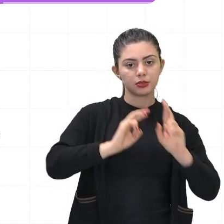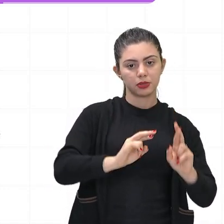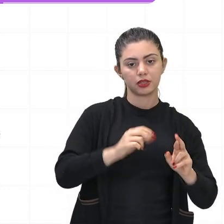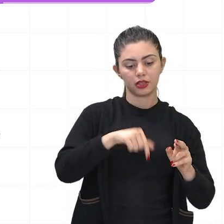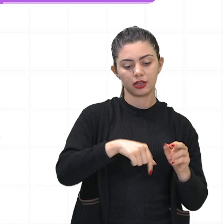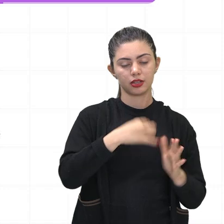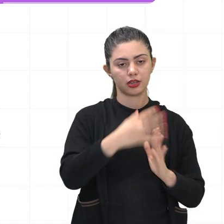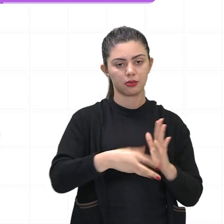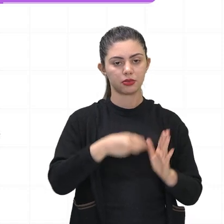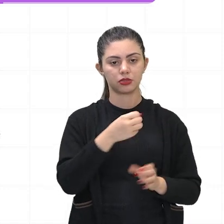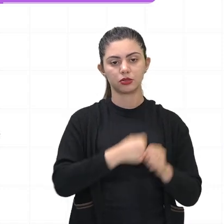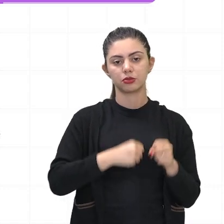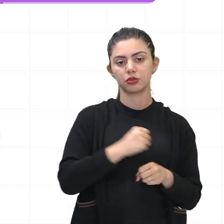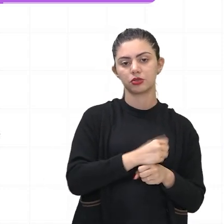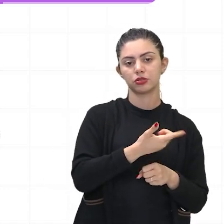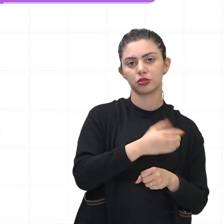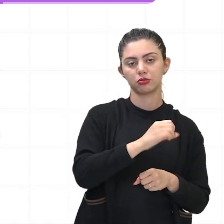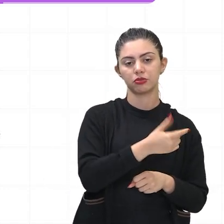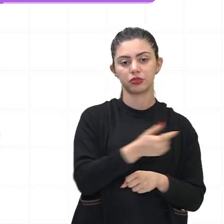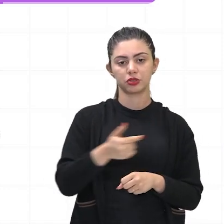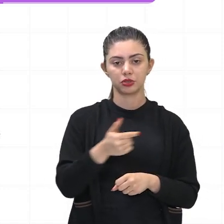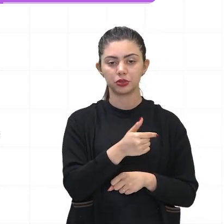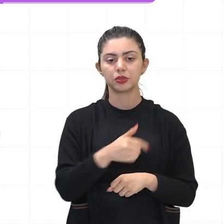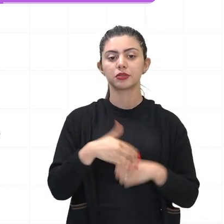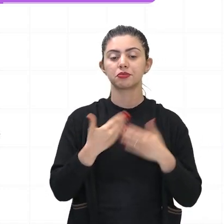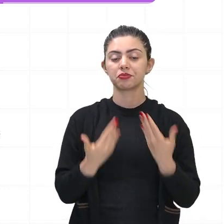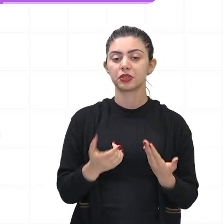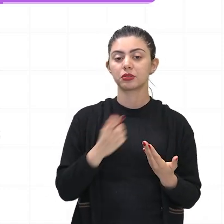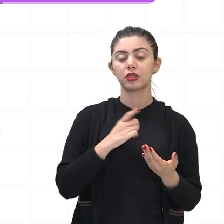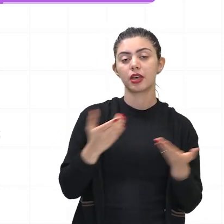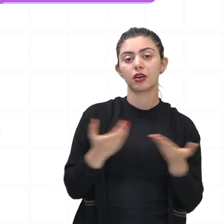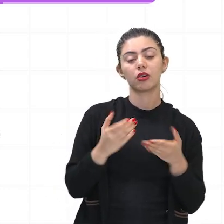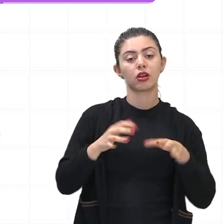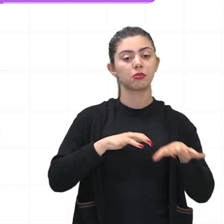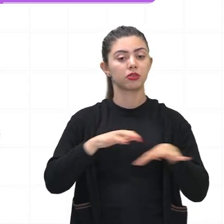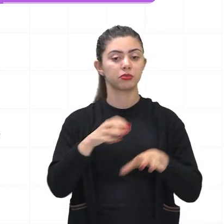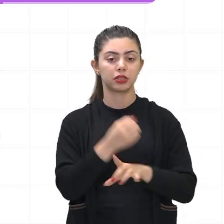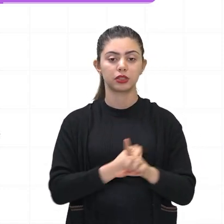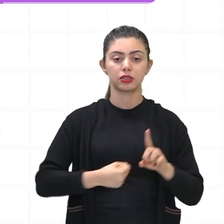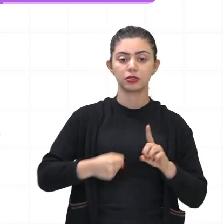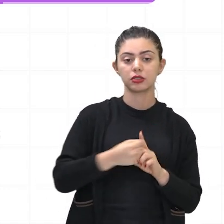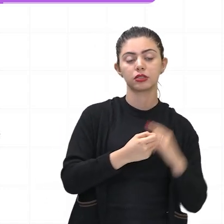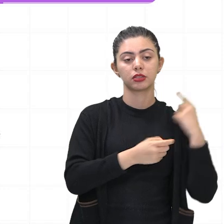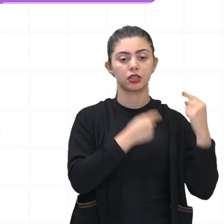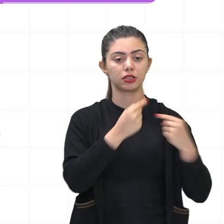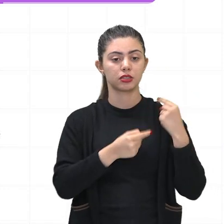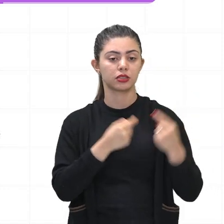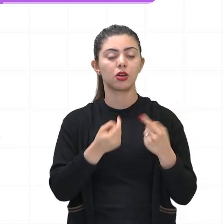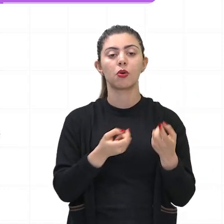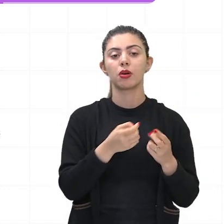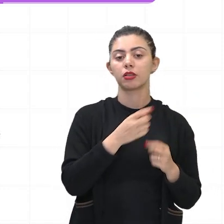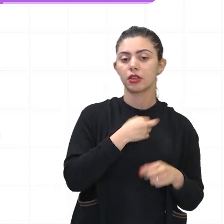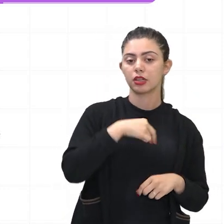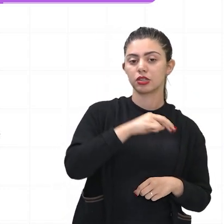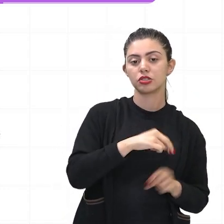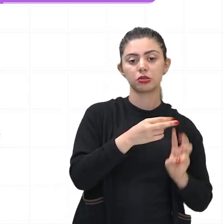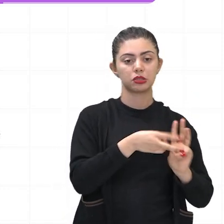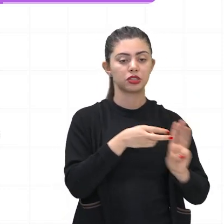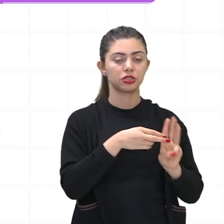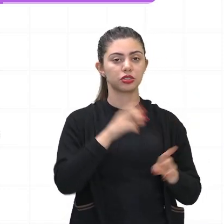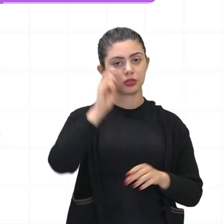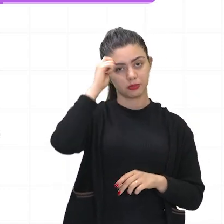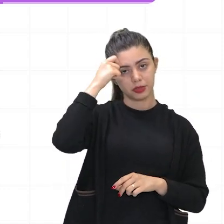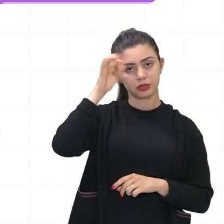2022. Atualmente, ela está com representação de movimentos sociais e também de tradições religiosas indígenas e africanas na